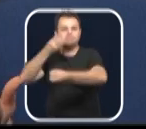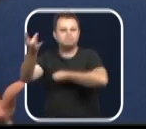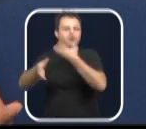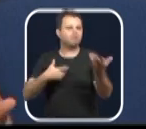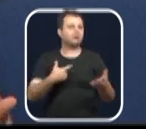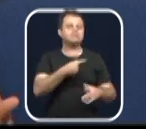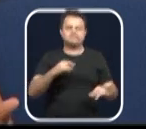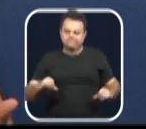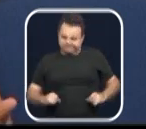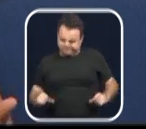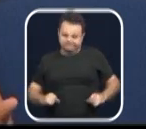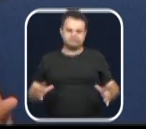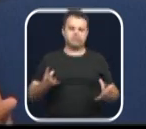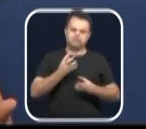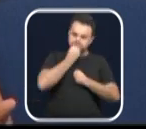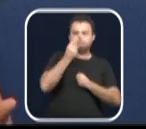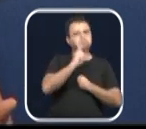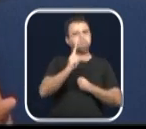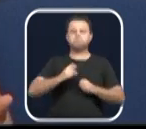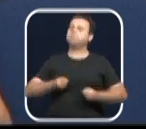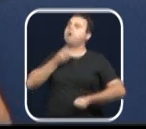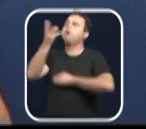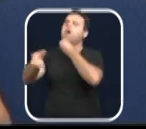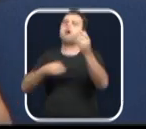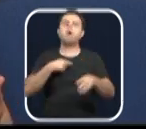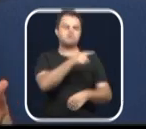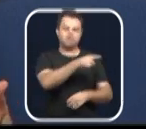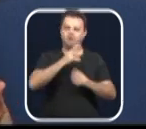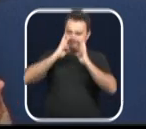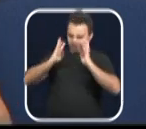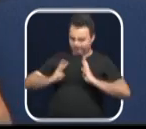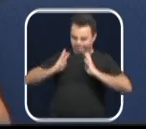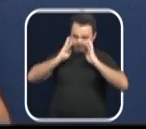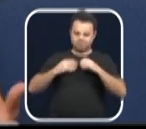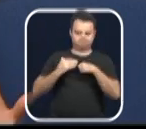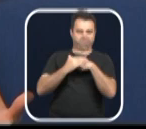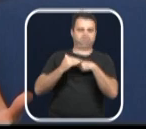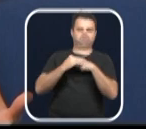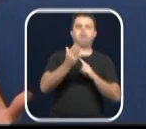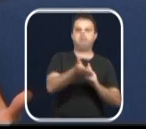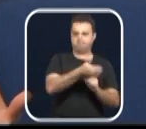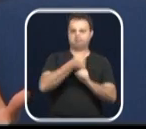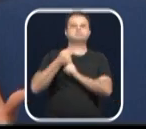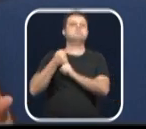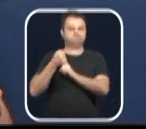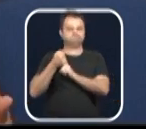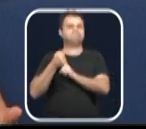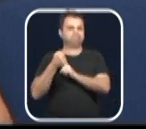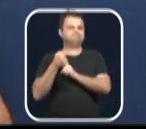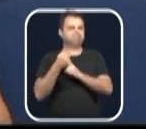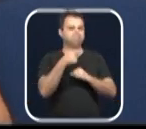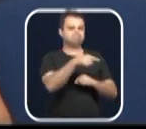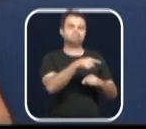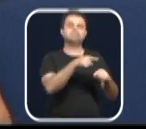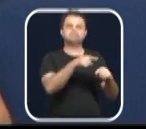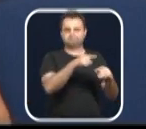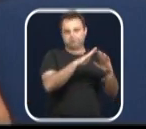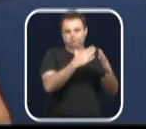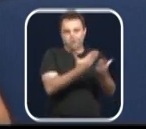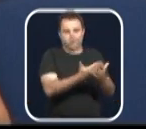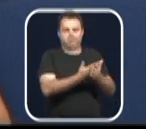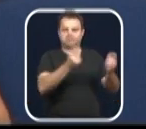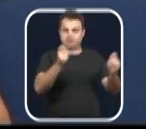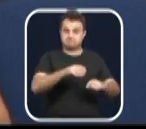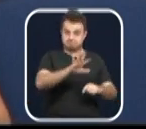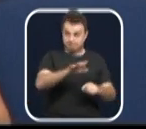e você vai ser acolhido. Então, ela pode sim, né? Porque a gente sabe que muitas vezes em